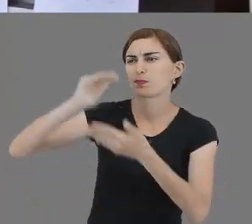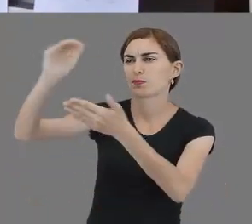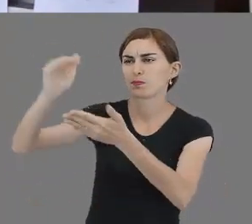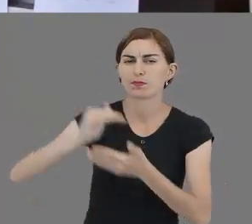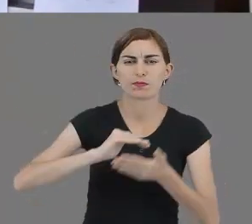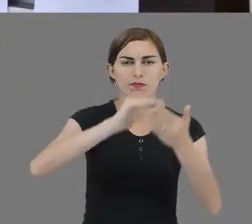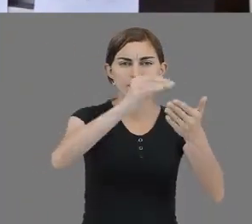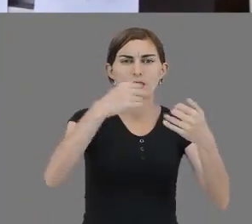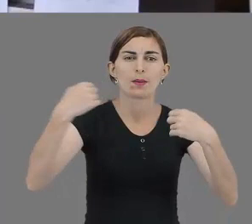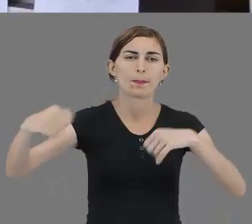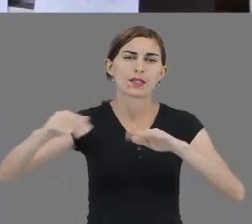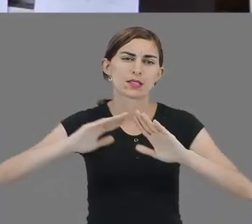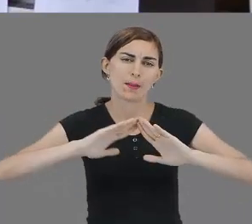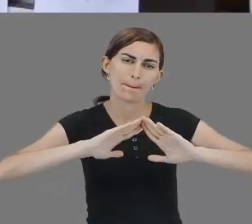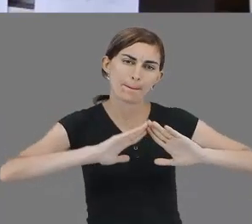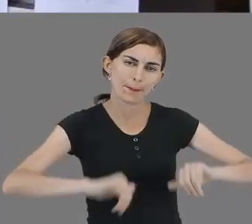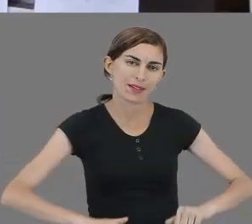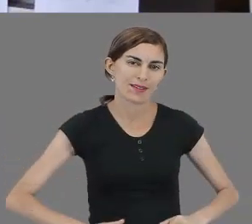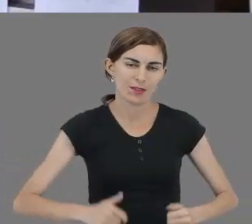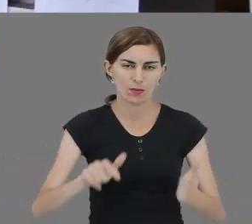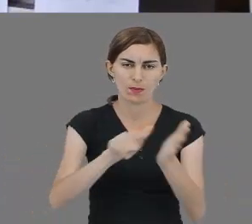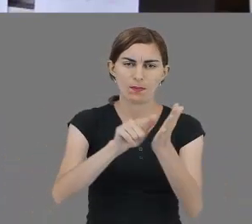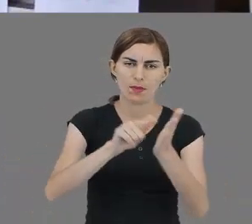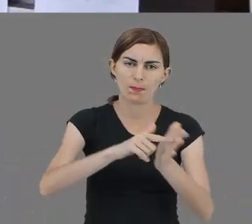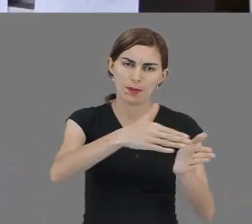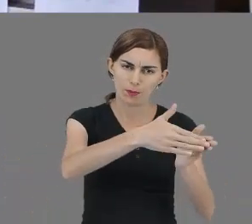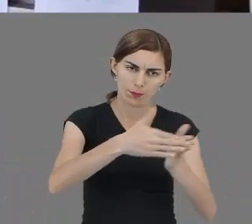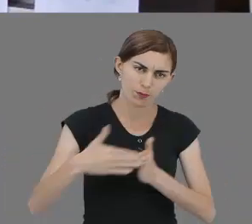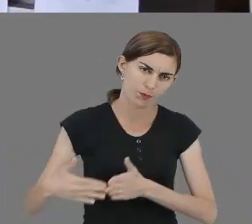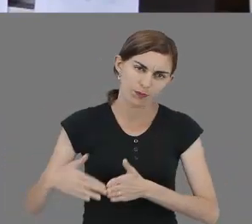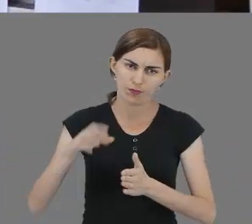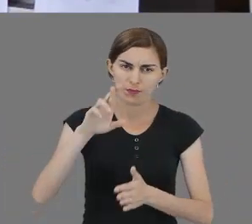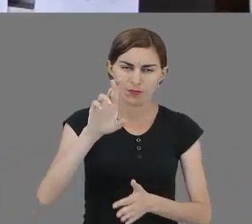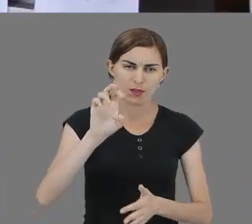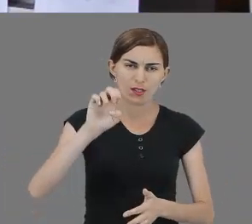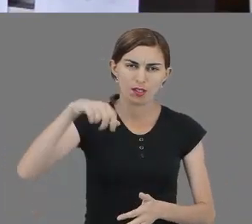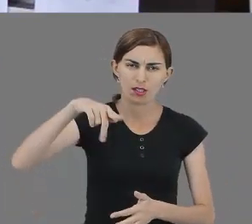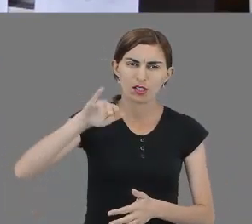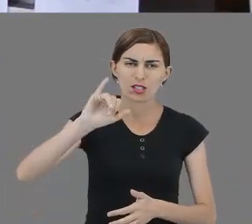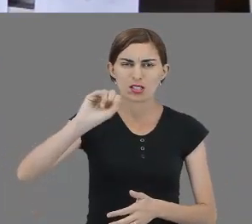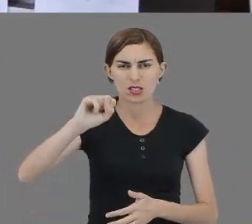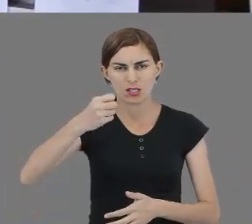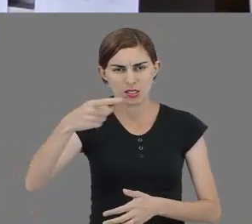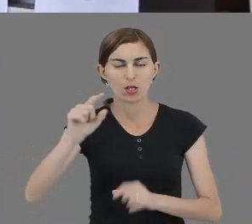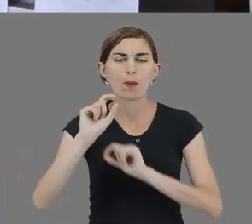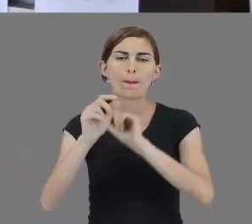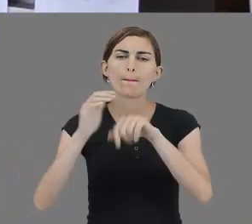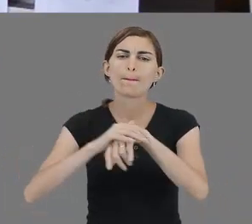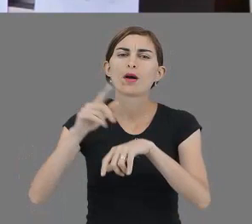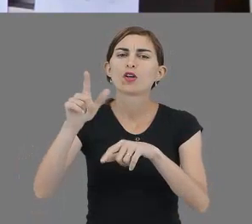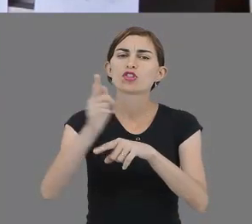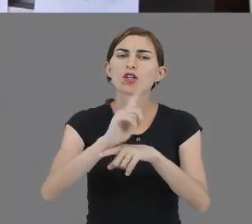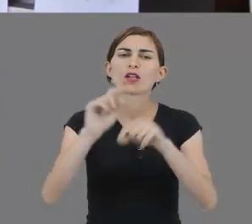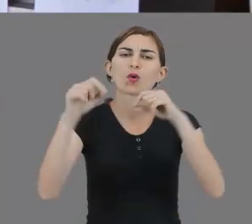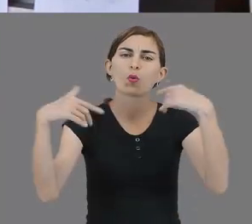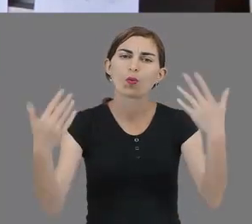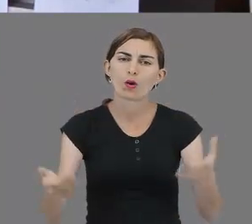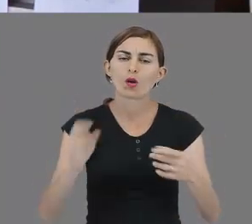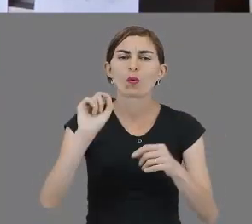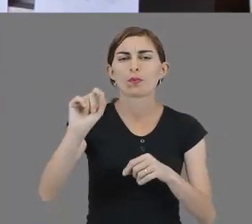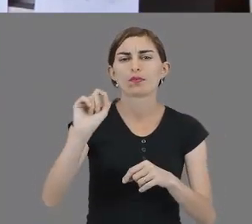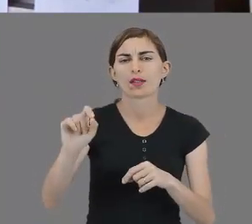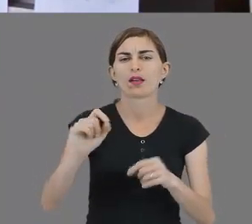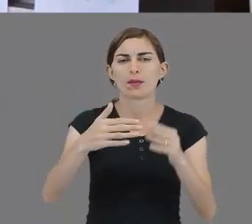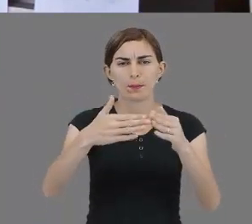a requisição de materiais. Nessa requisição está lá constando quem está requerendo os materiais, o material que